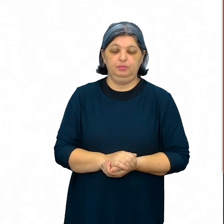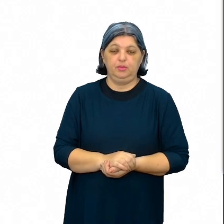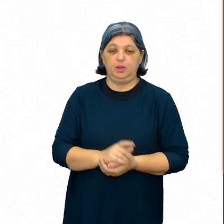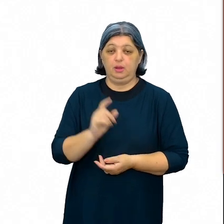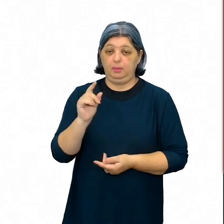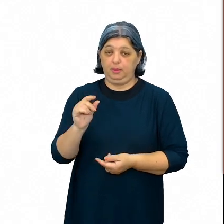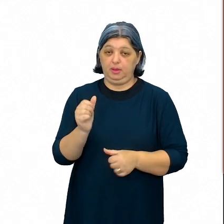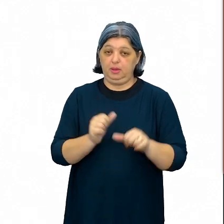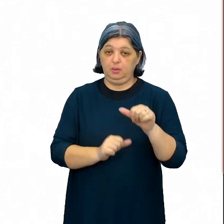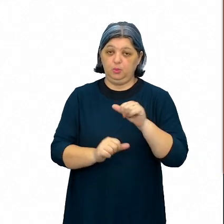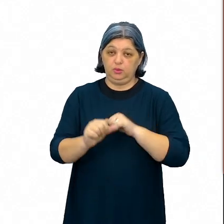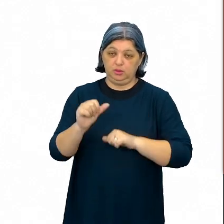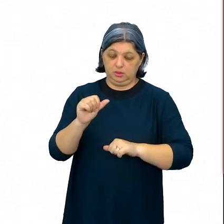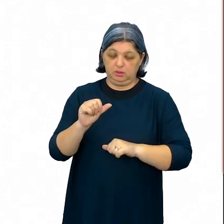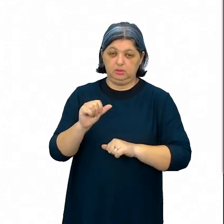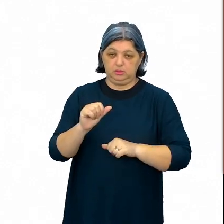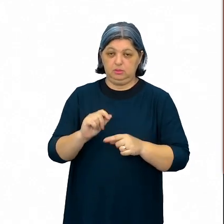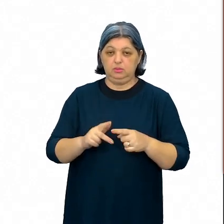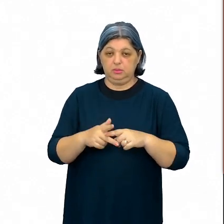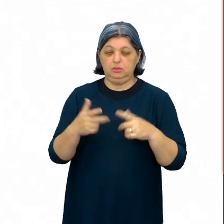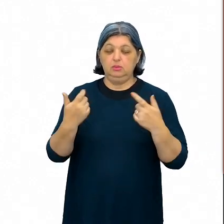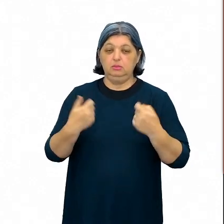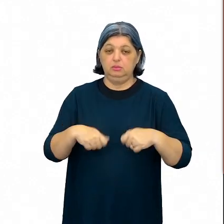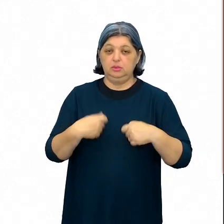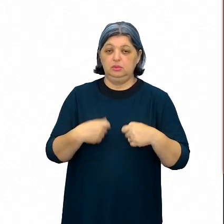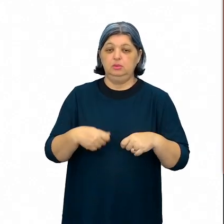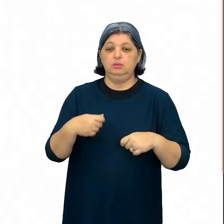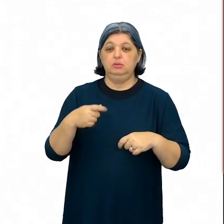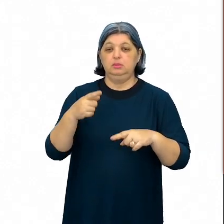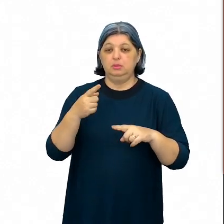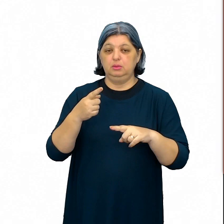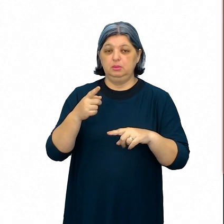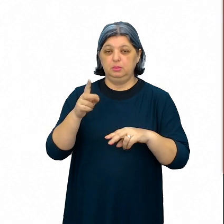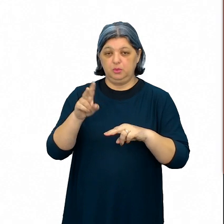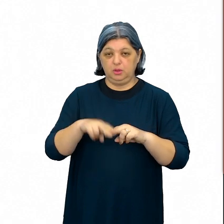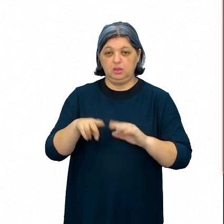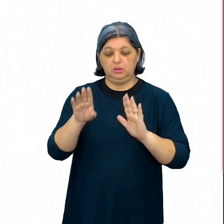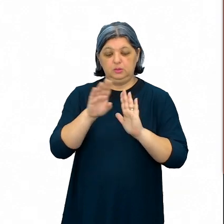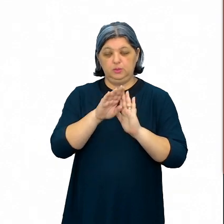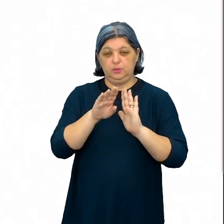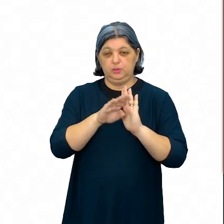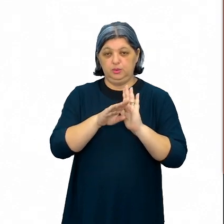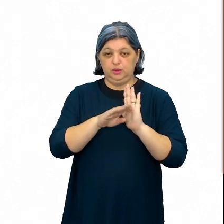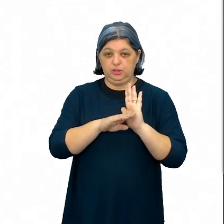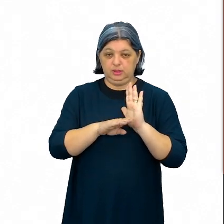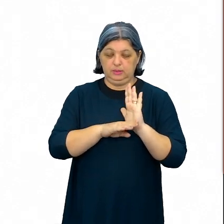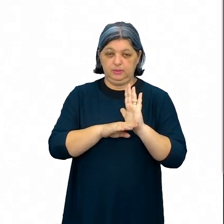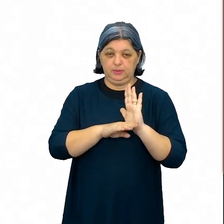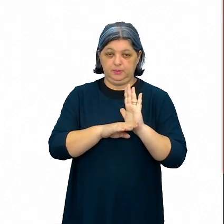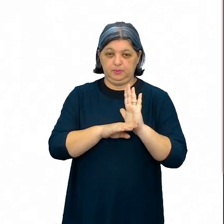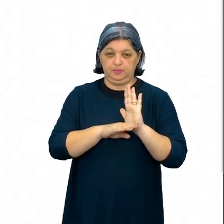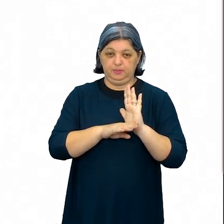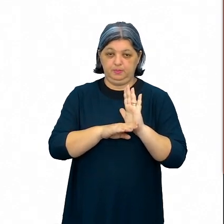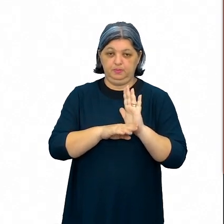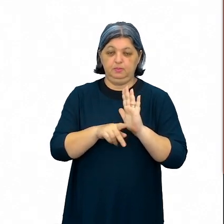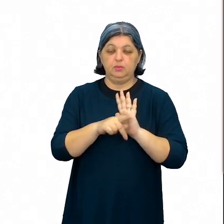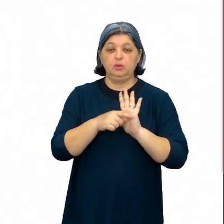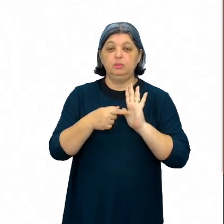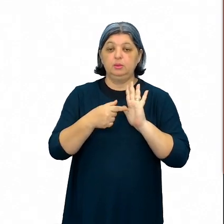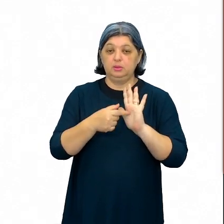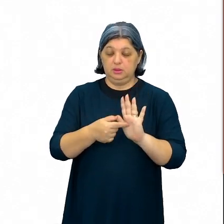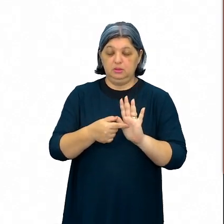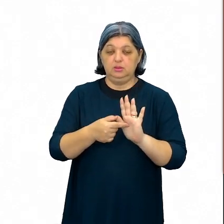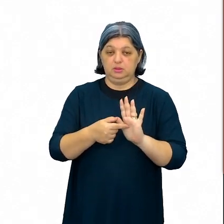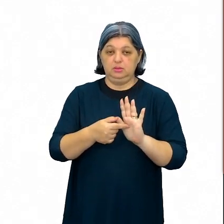e isso é foi necessário por outra aí do nosso cronograma né é desta apresentação